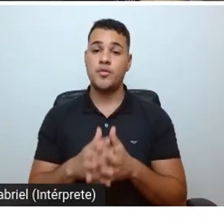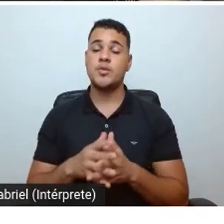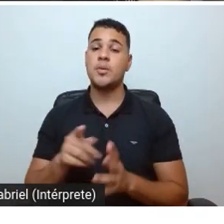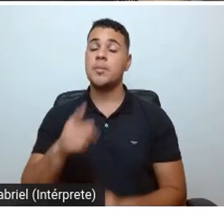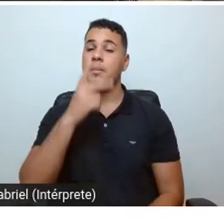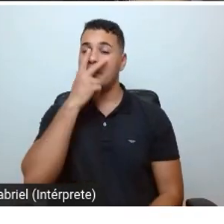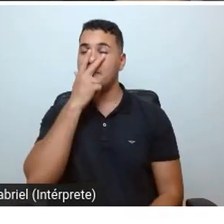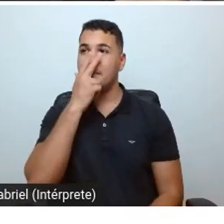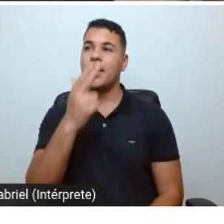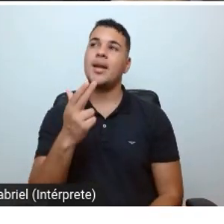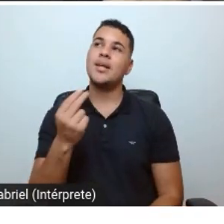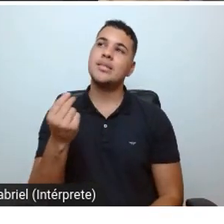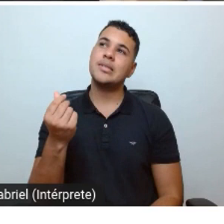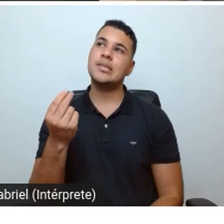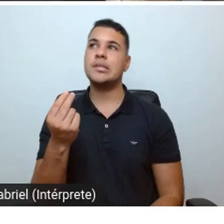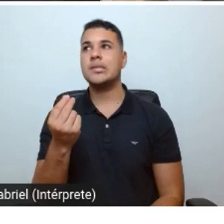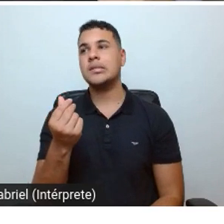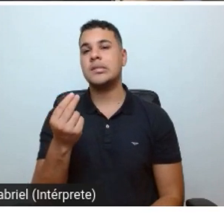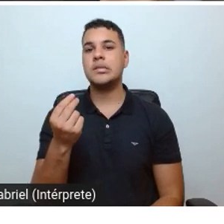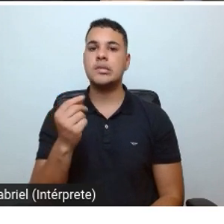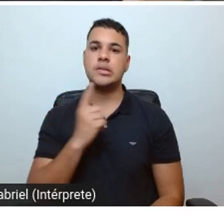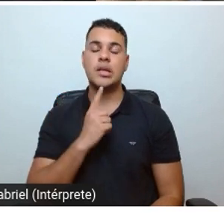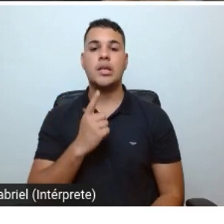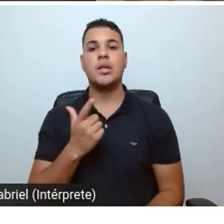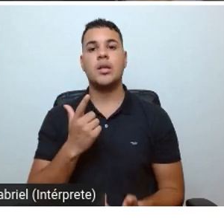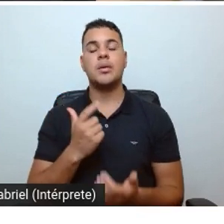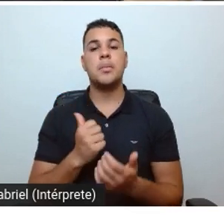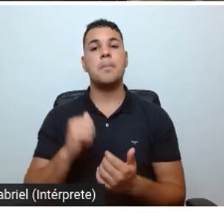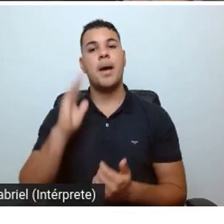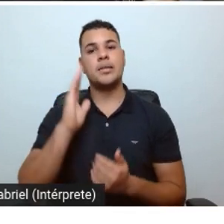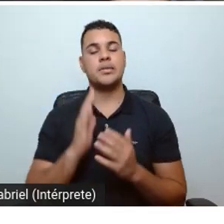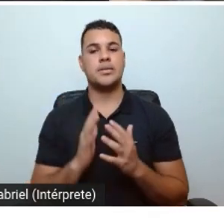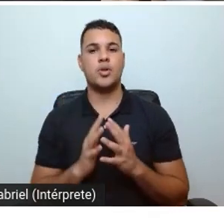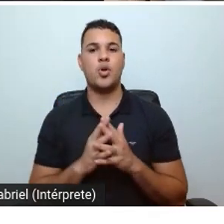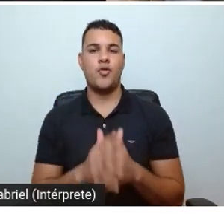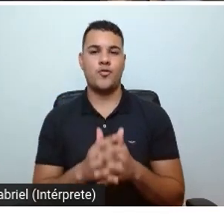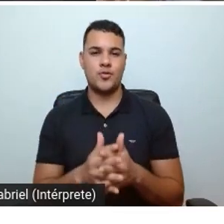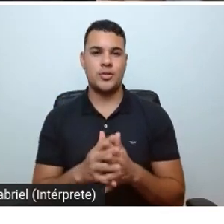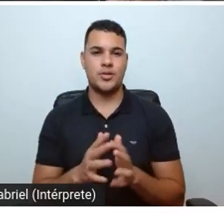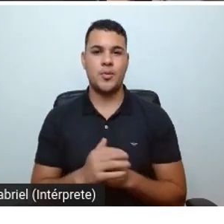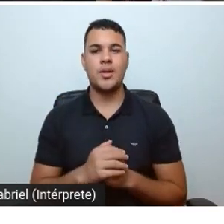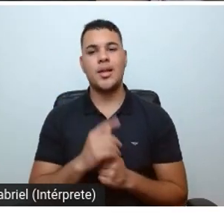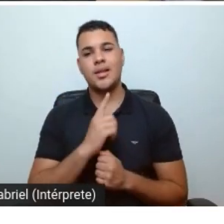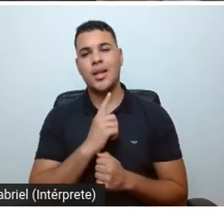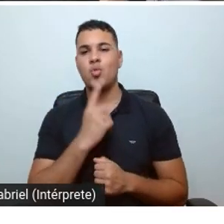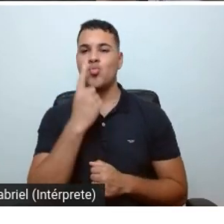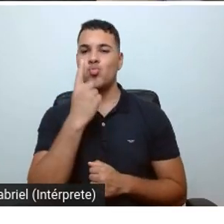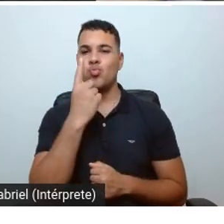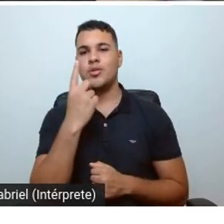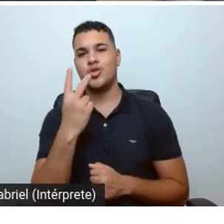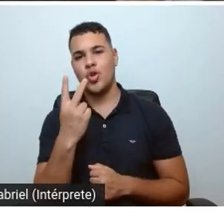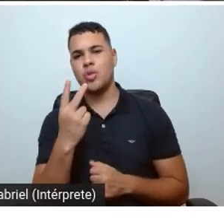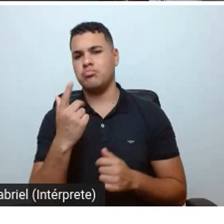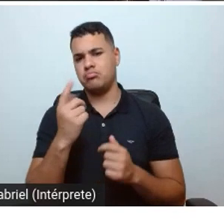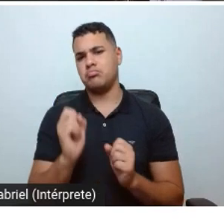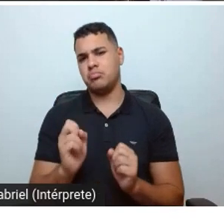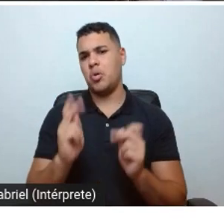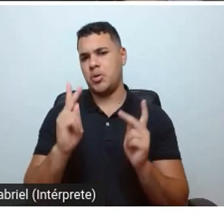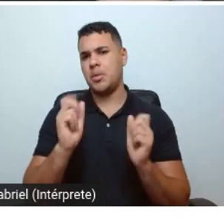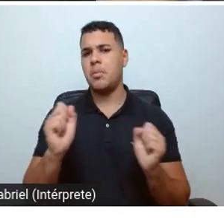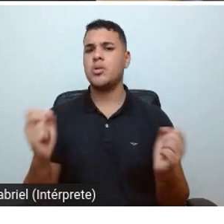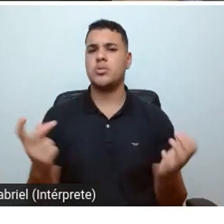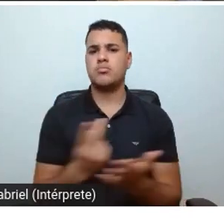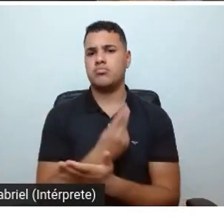muito com uma quantidade um pouco maior, né? Um ou dois ali. Tudo bem, pode acontecer,